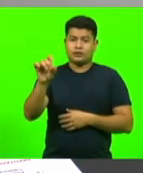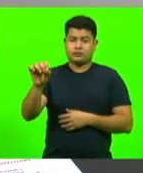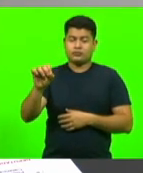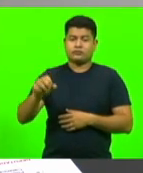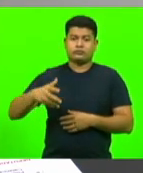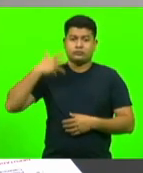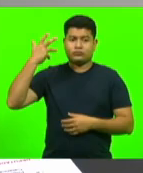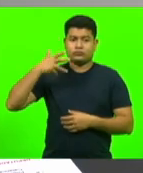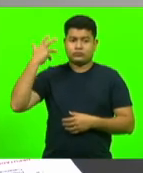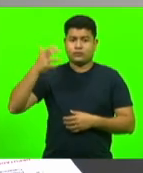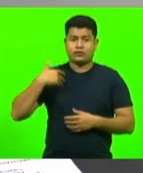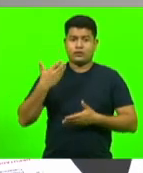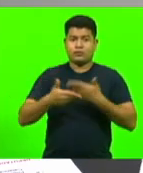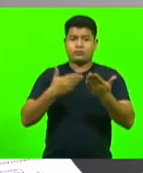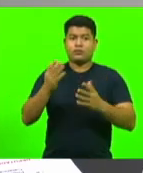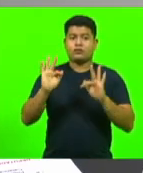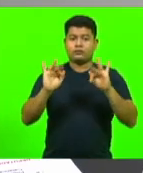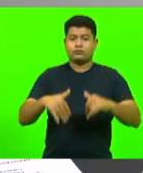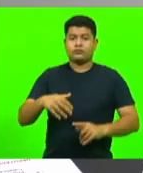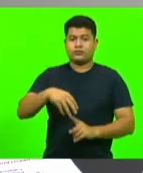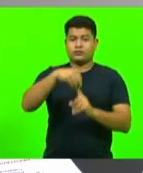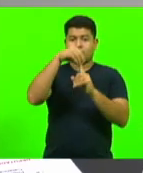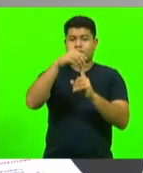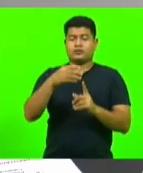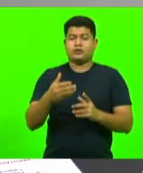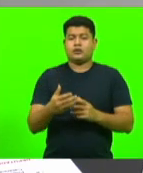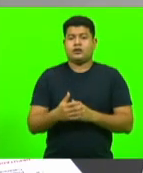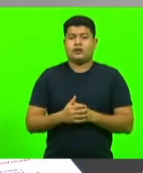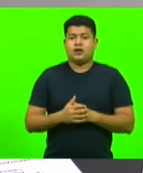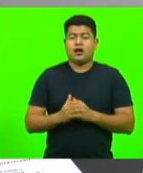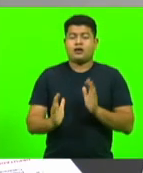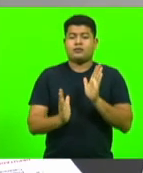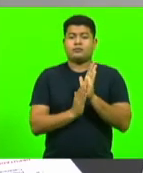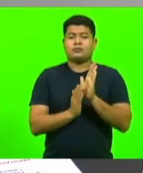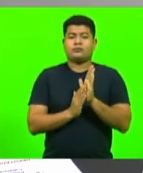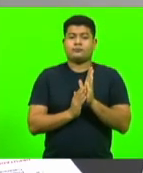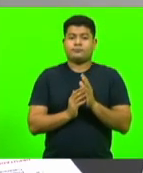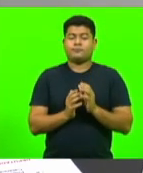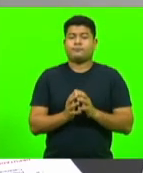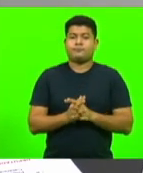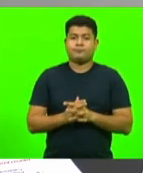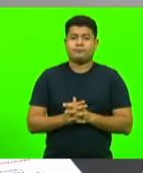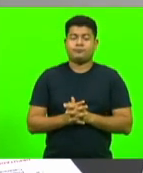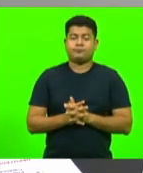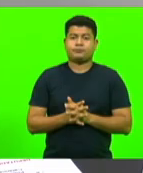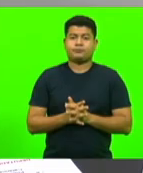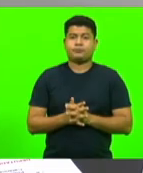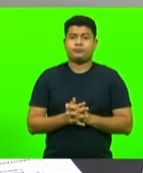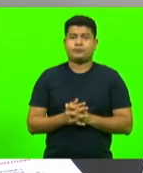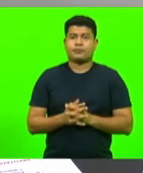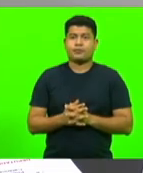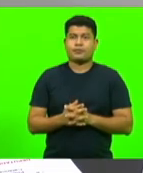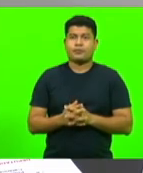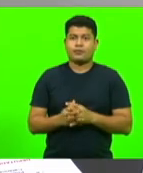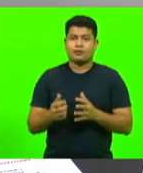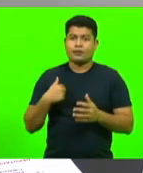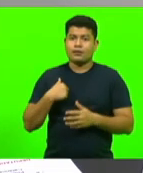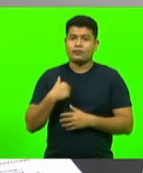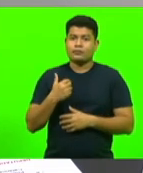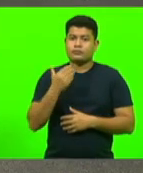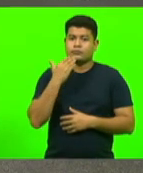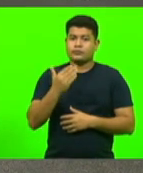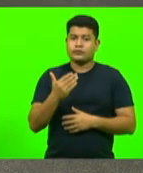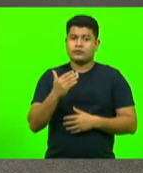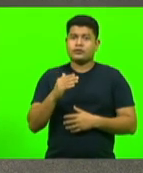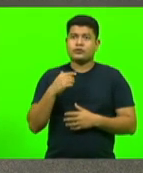para ela também encaminhar e eu havia pedido para deputada Luciane só para